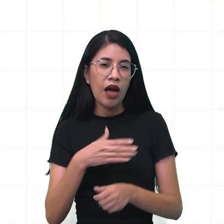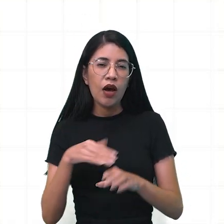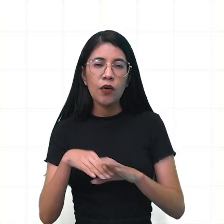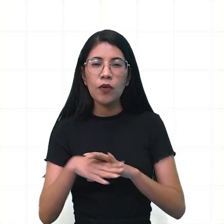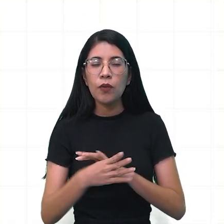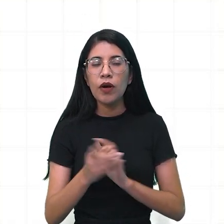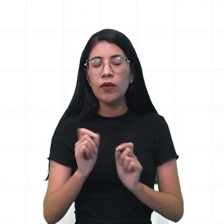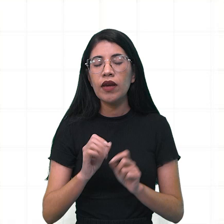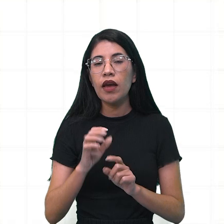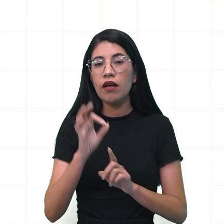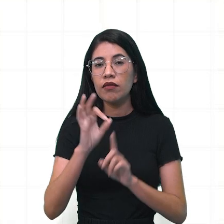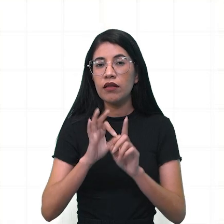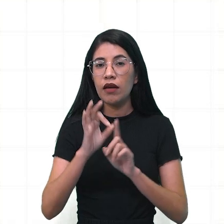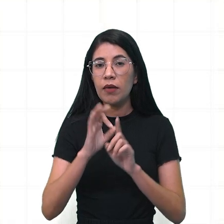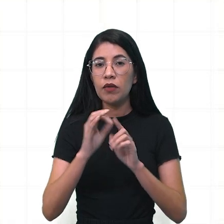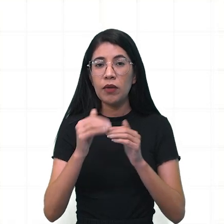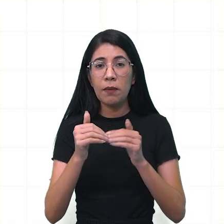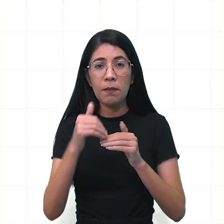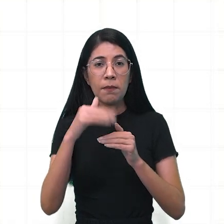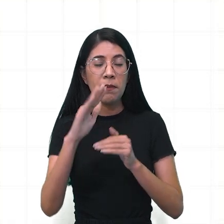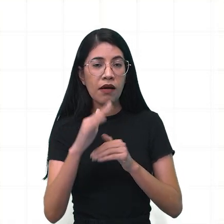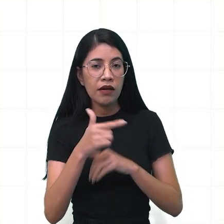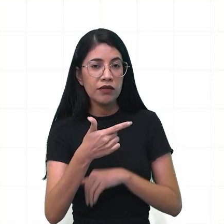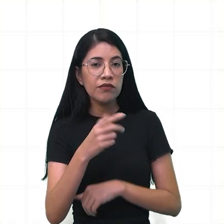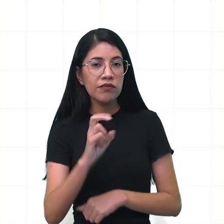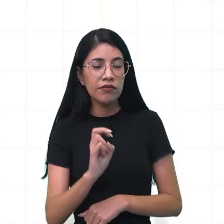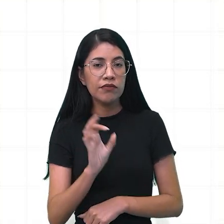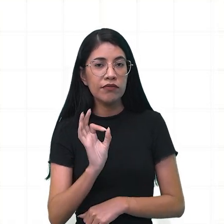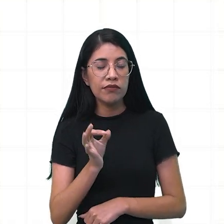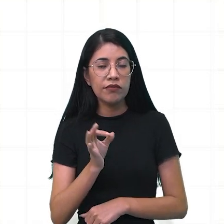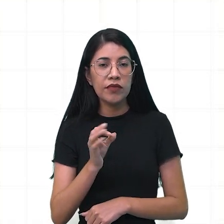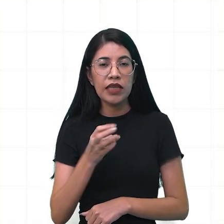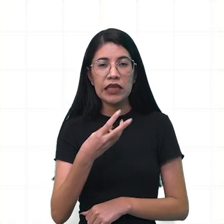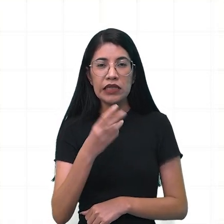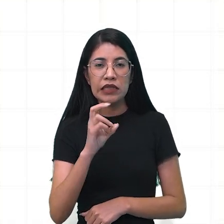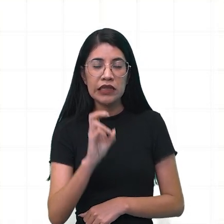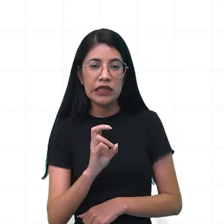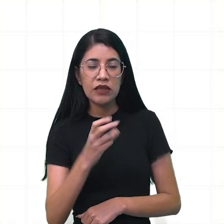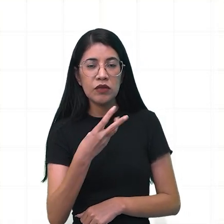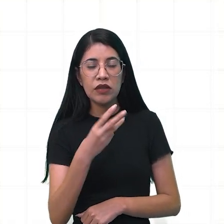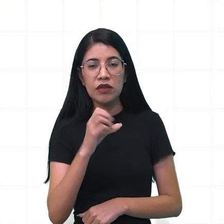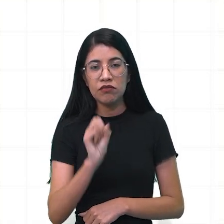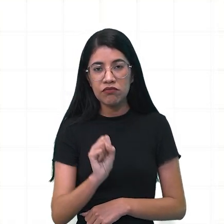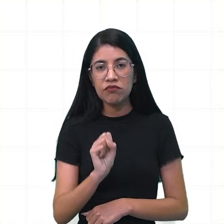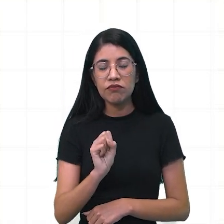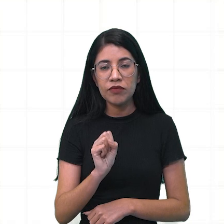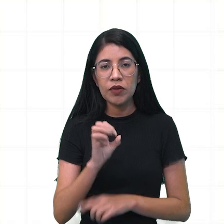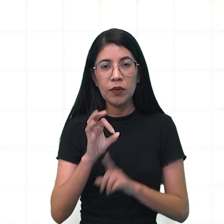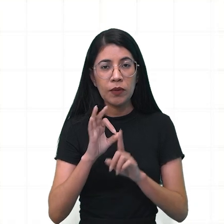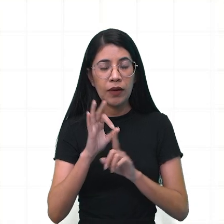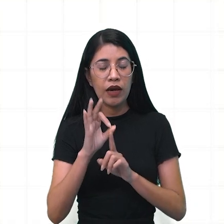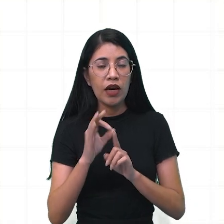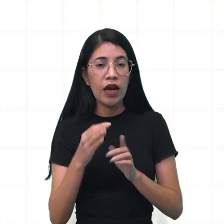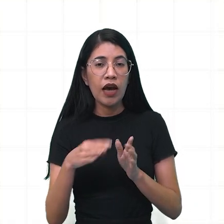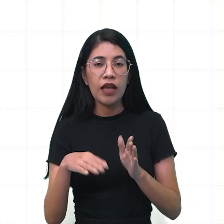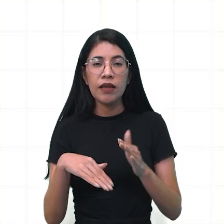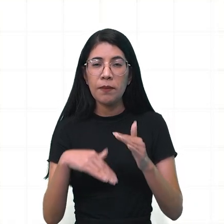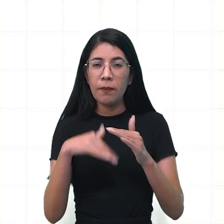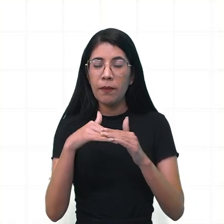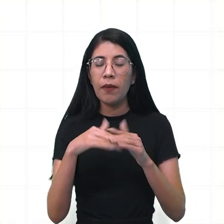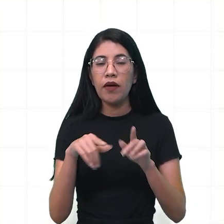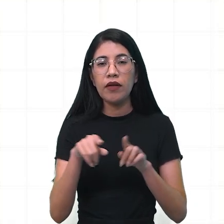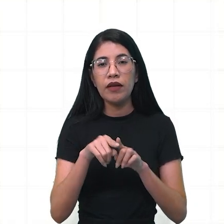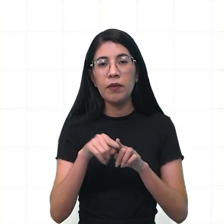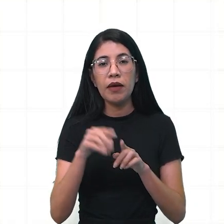acostumado né com as temperaturas bem acima disso né 35 38º eh podendo chegar até